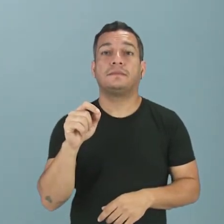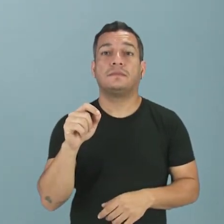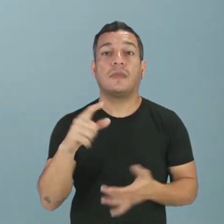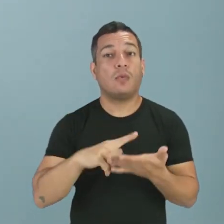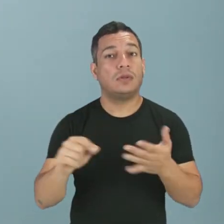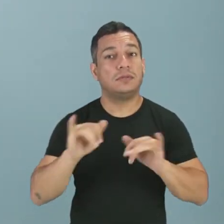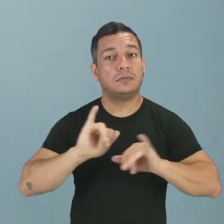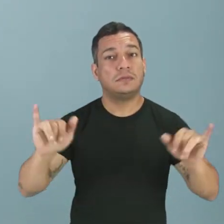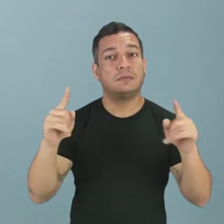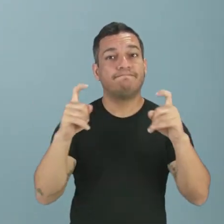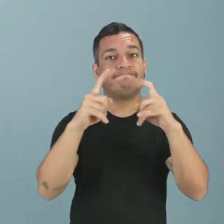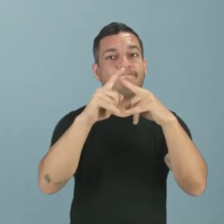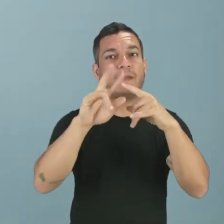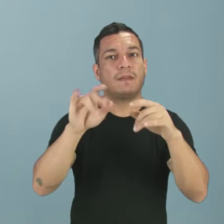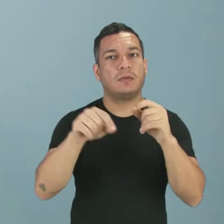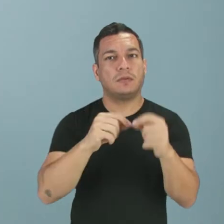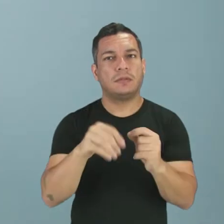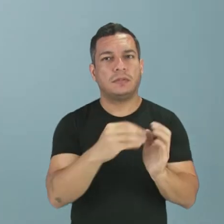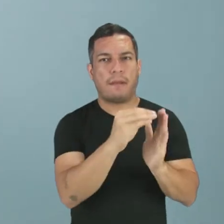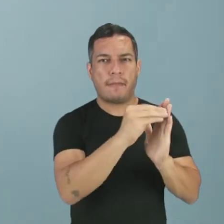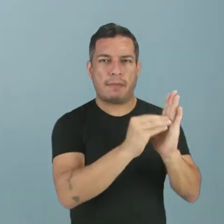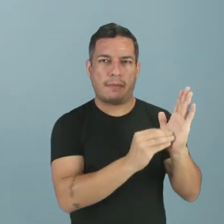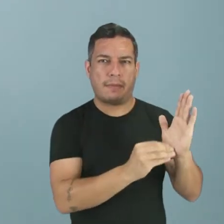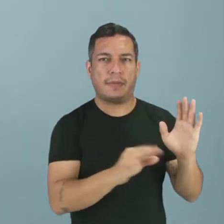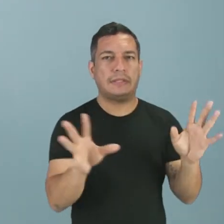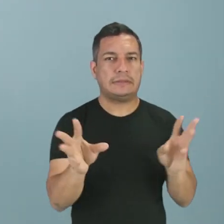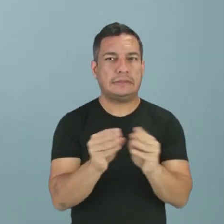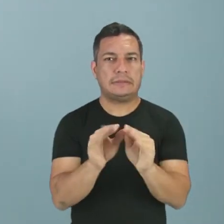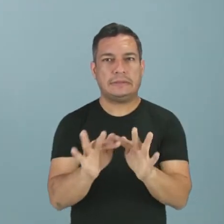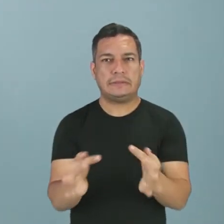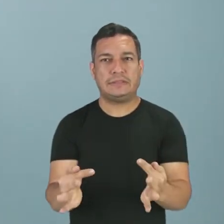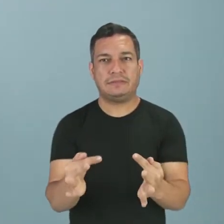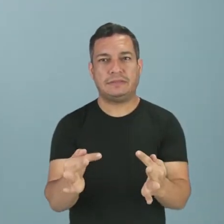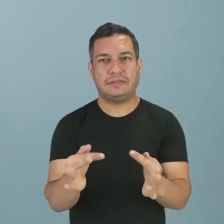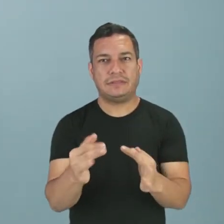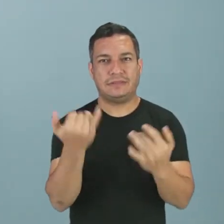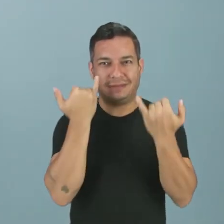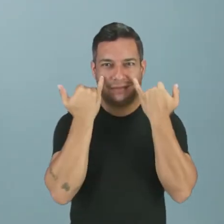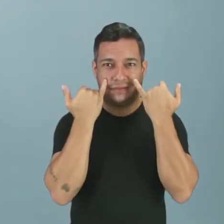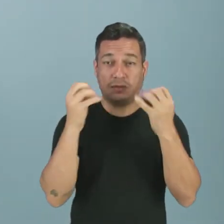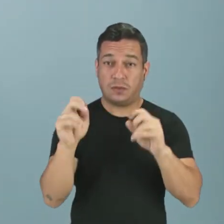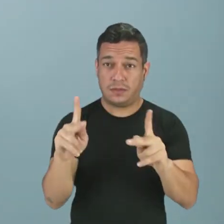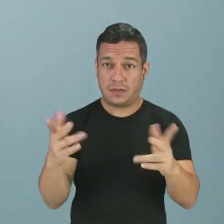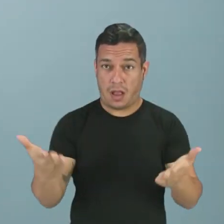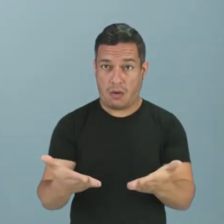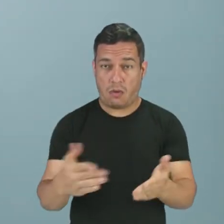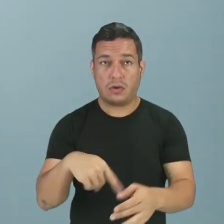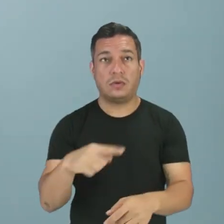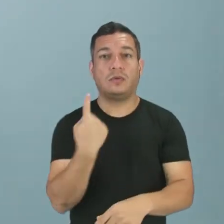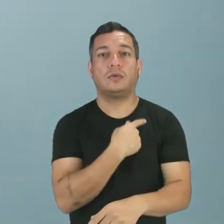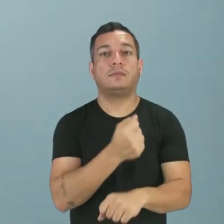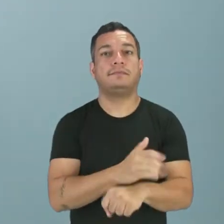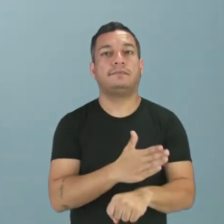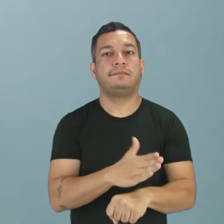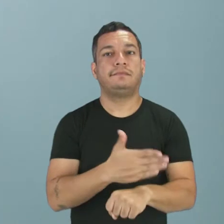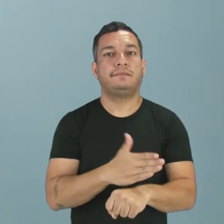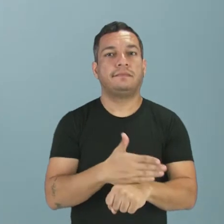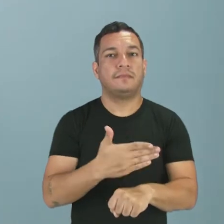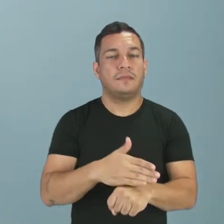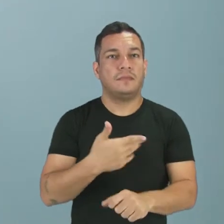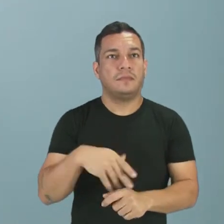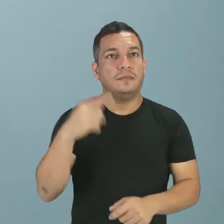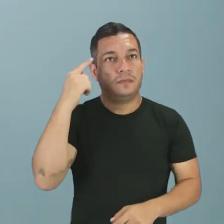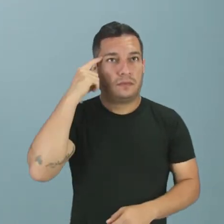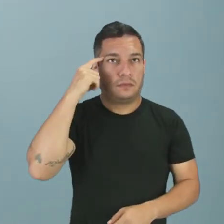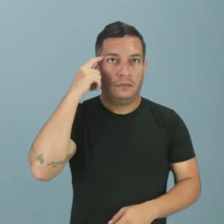artigo de divulgação científica vai lá e simplifica, ok? Agora, vamos exercitar, vamos pensar